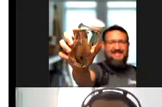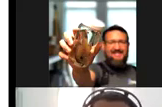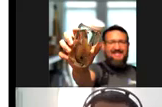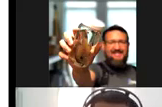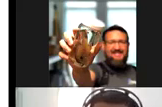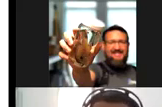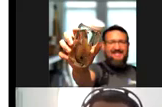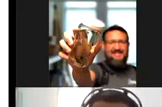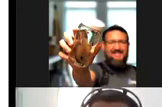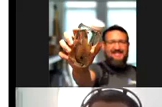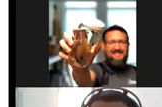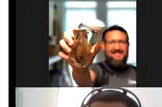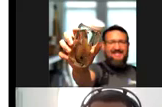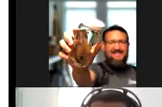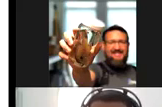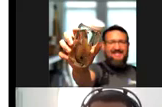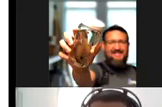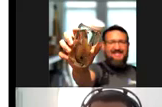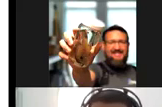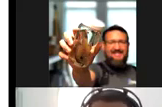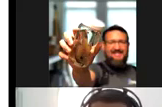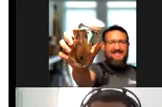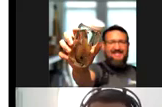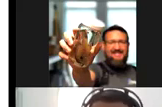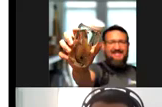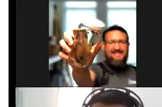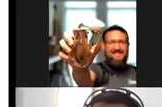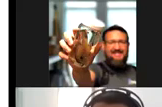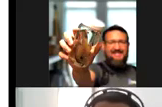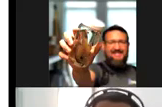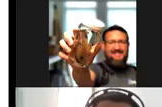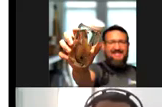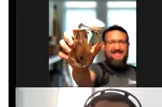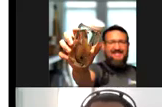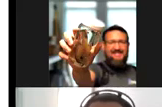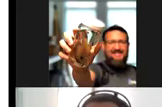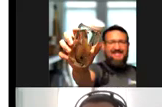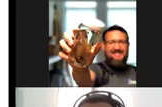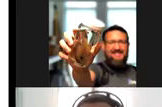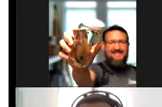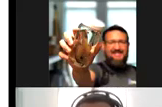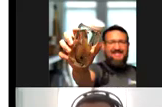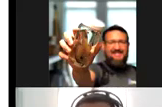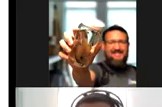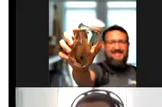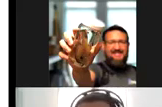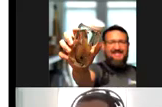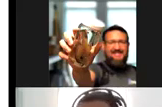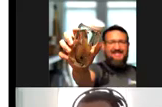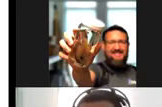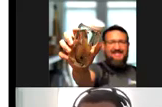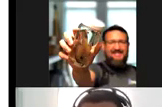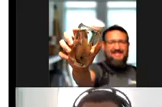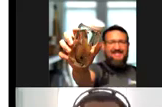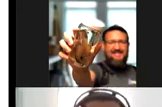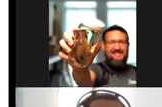tá? Então, tem muito dado aqui por trás desse diagrama simples, tem muito dado. E aí esse modelo é muito baseado no nível de